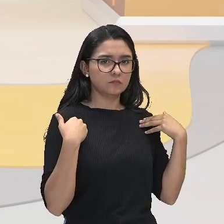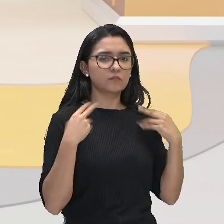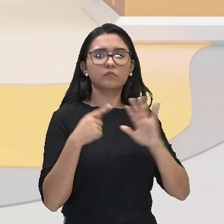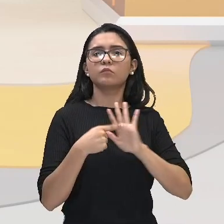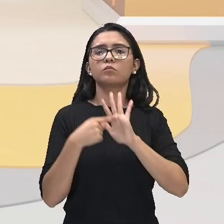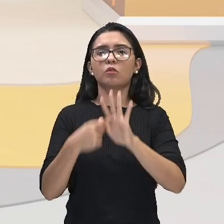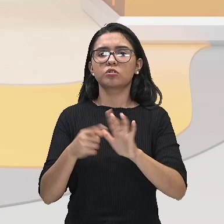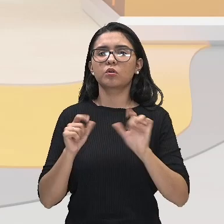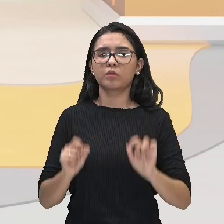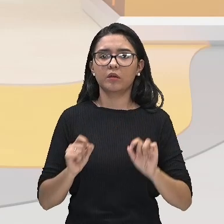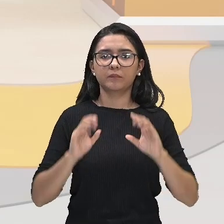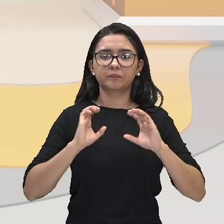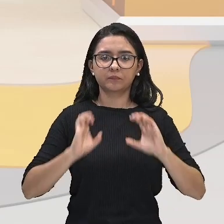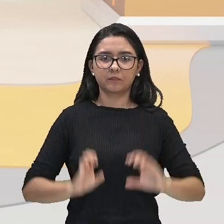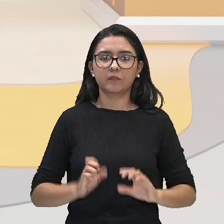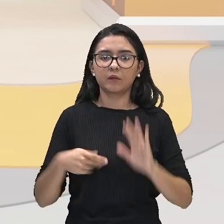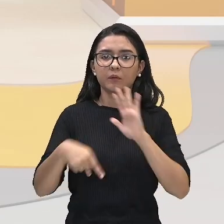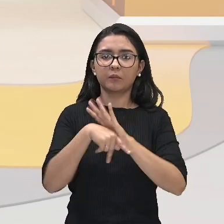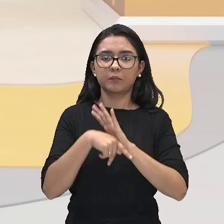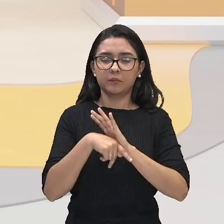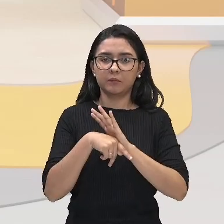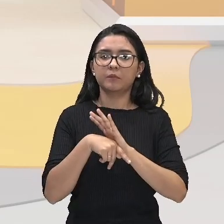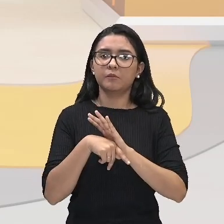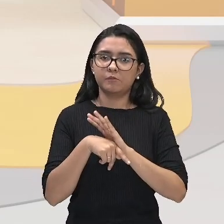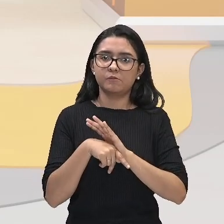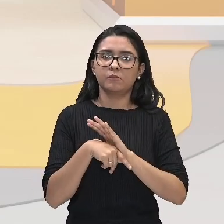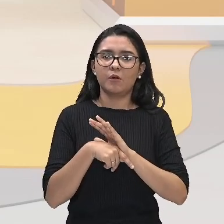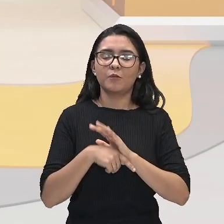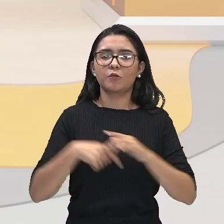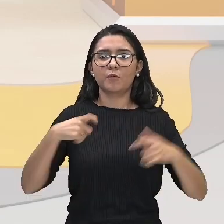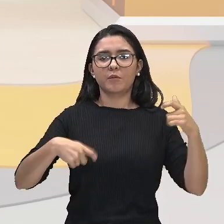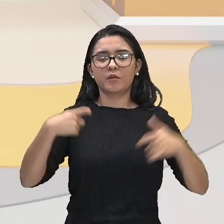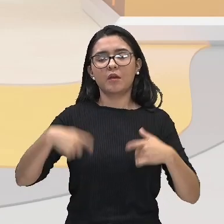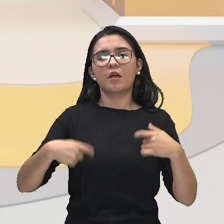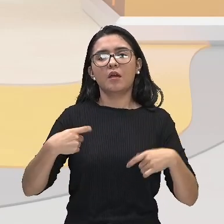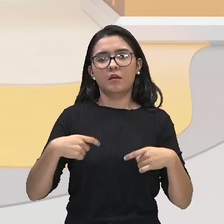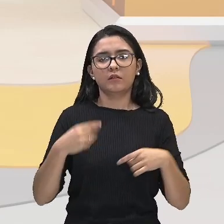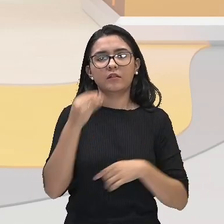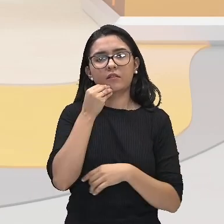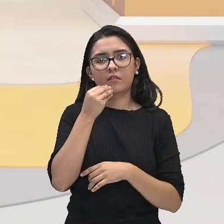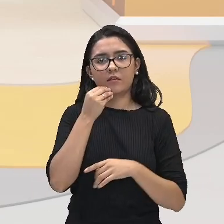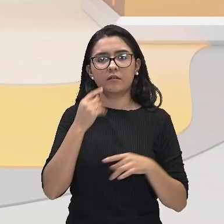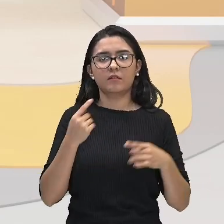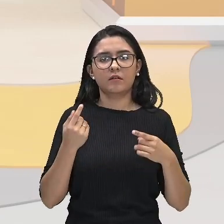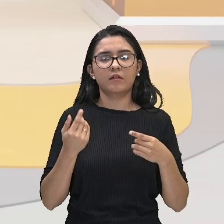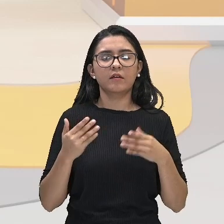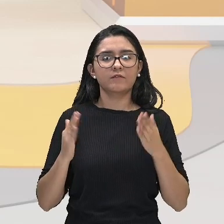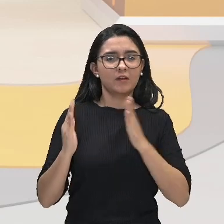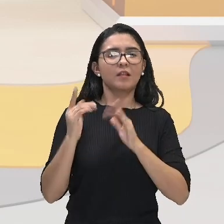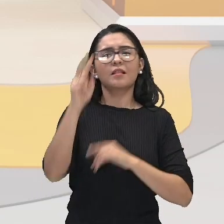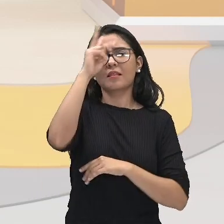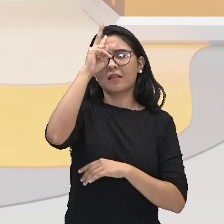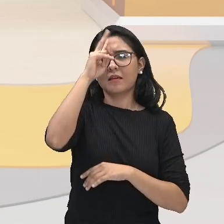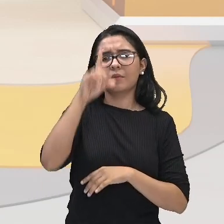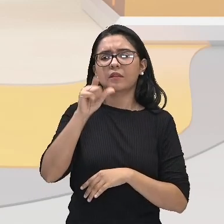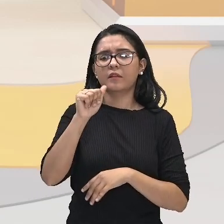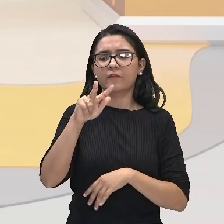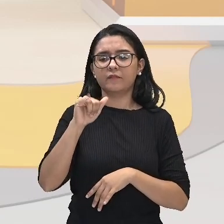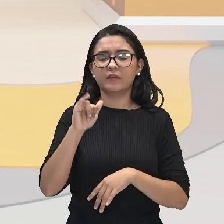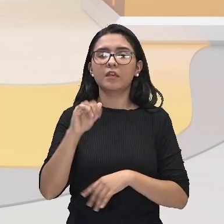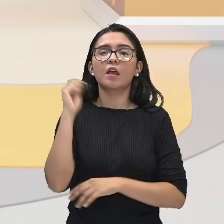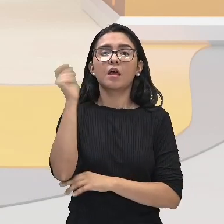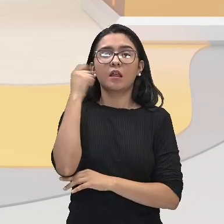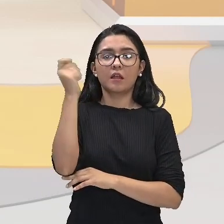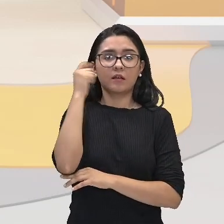uma posição de batalha que Davi poderia estar ali tentando enfrentar. Lembrando que Davi